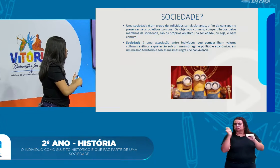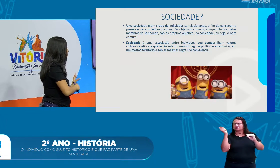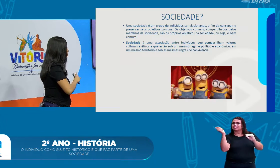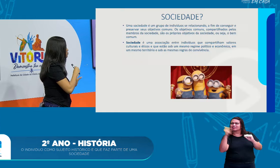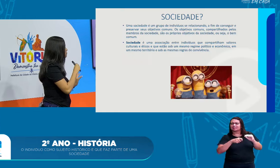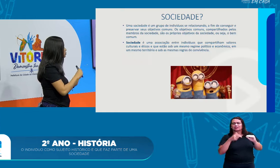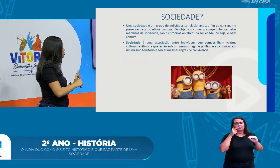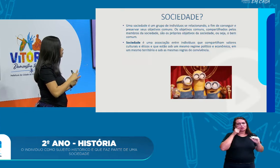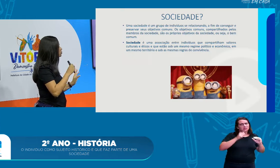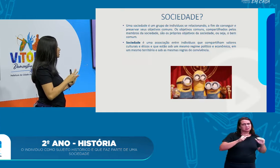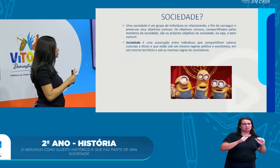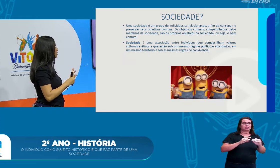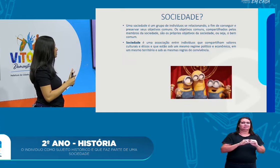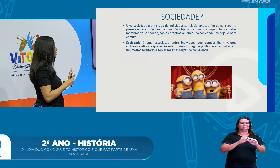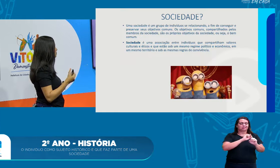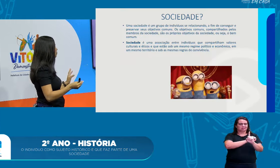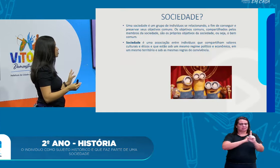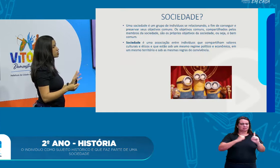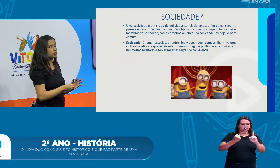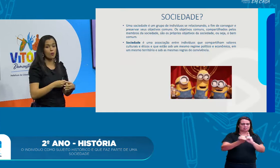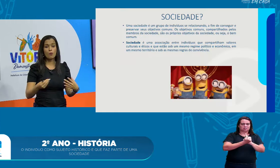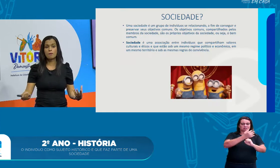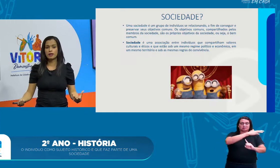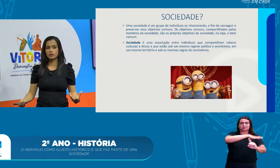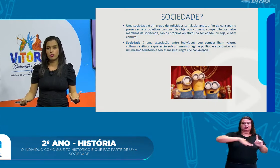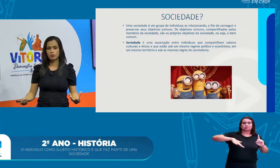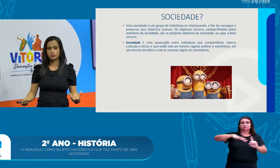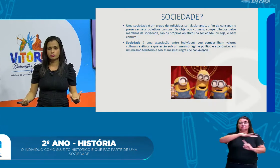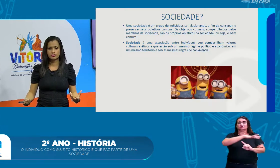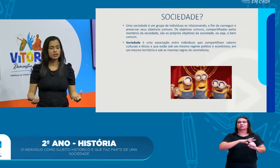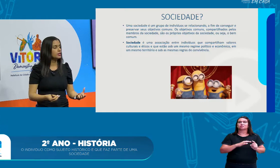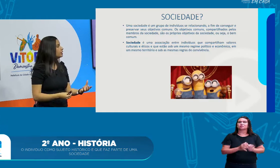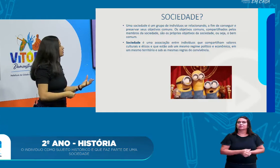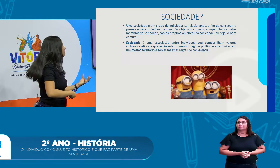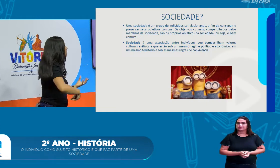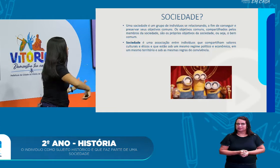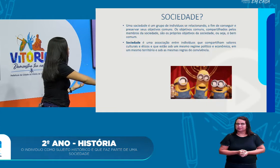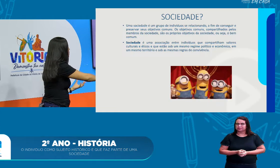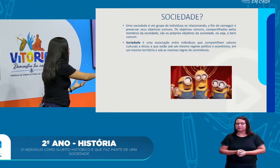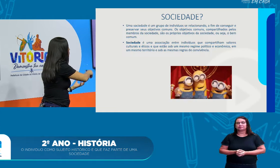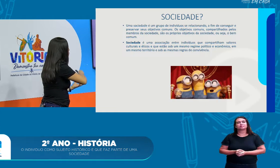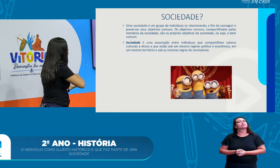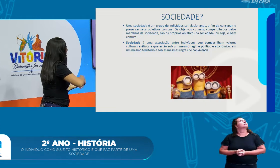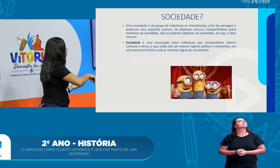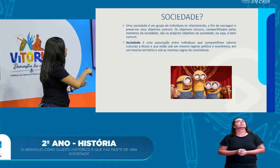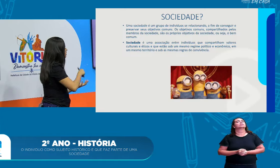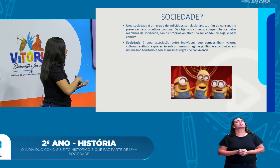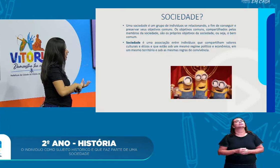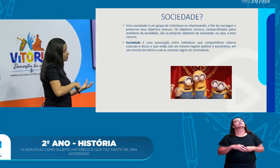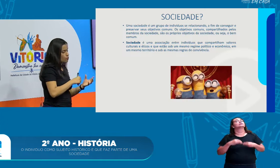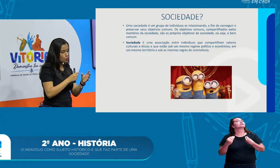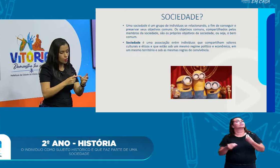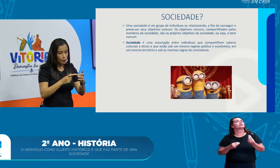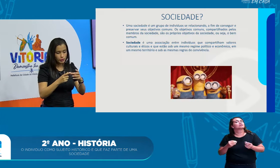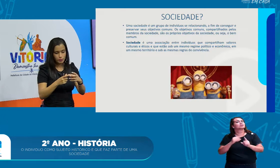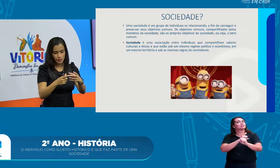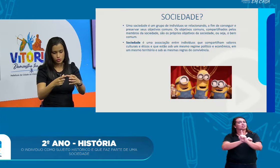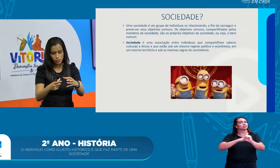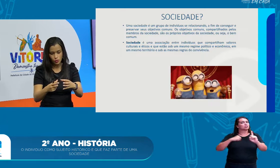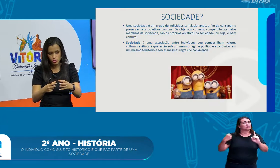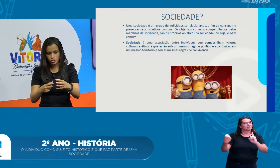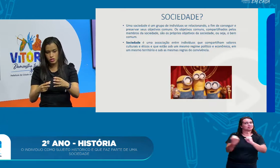são os próprios objetivos da sociedade, ou seja, o bem comum. Então, a sociedade é um